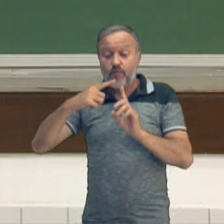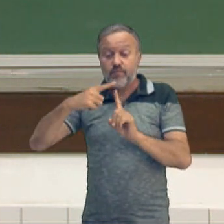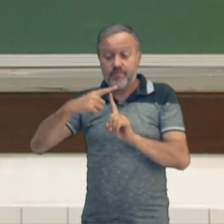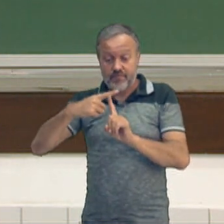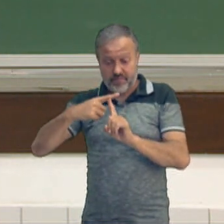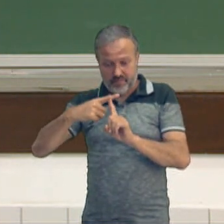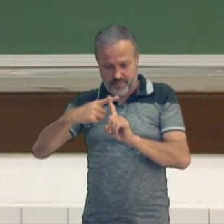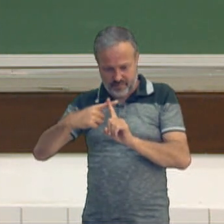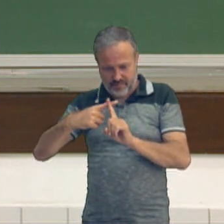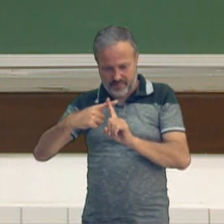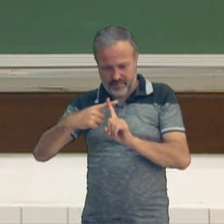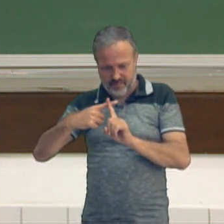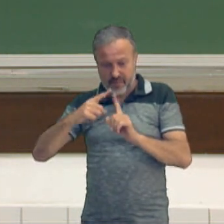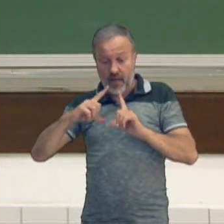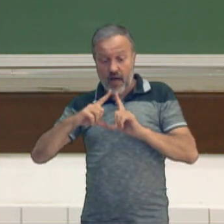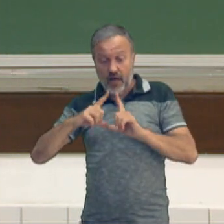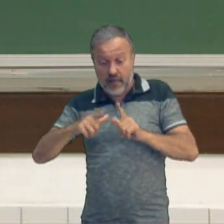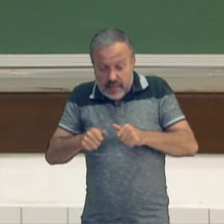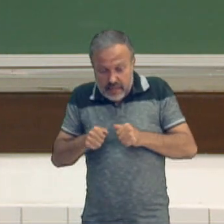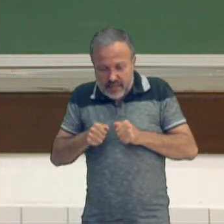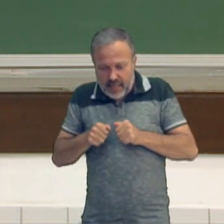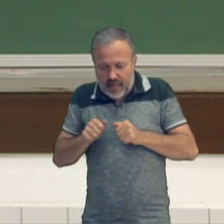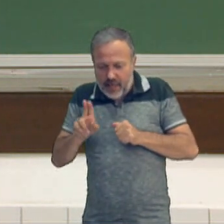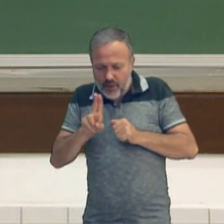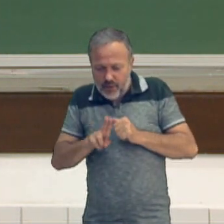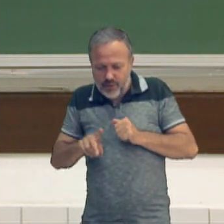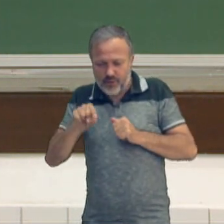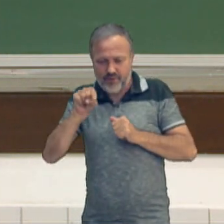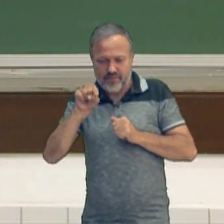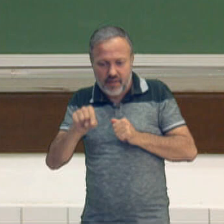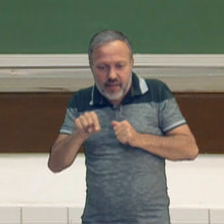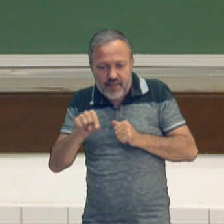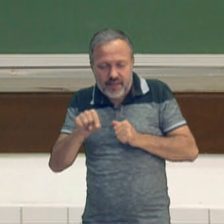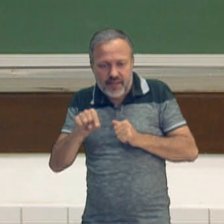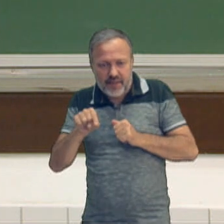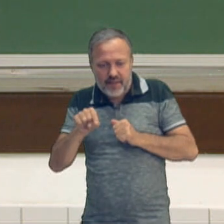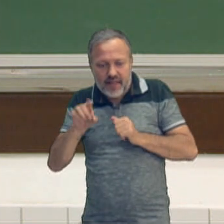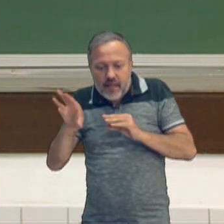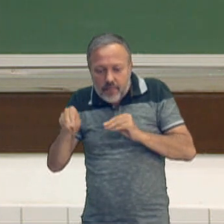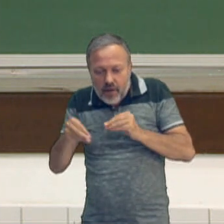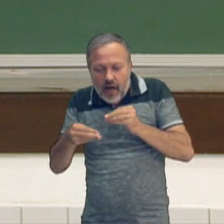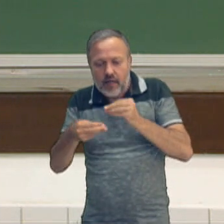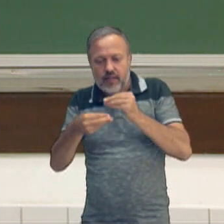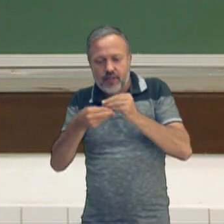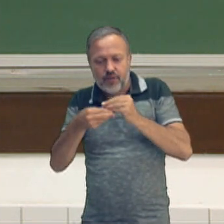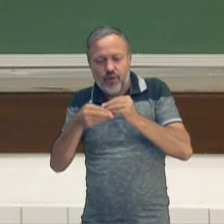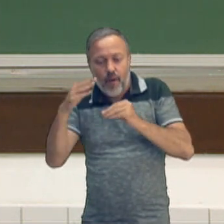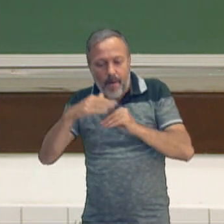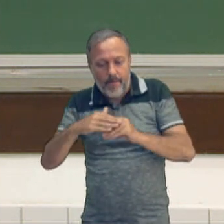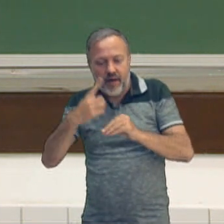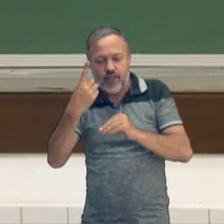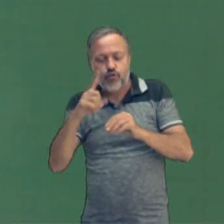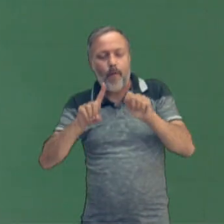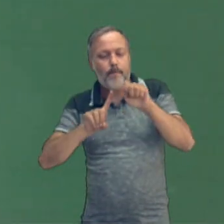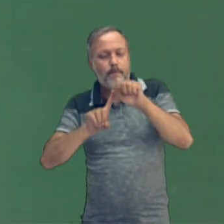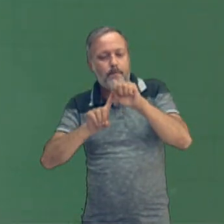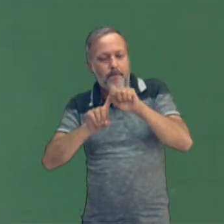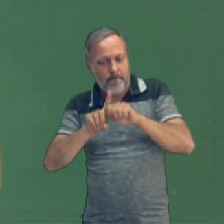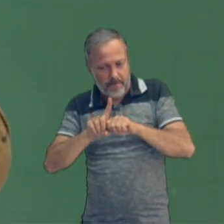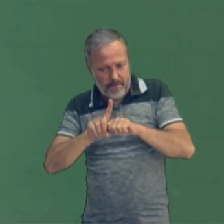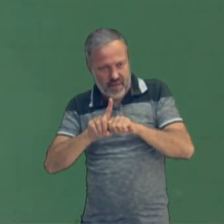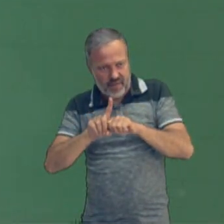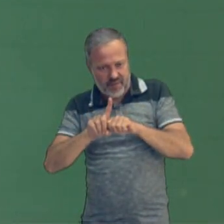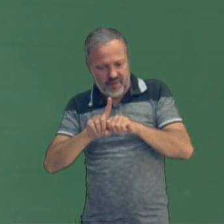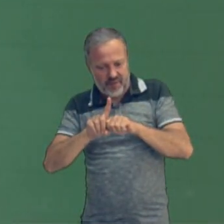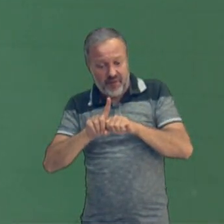problema ali, um ajuste que faltava de alguns dias. Por isso foram acrescentados um mês a cada 3 anos. Então, a